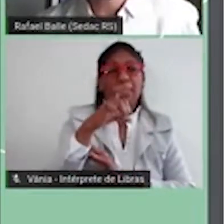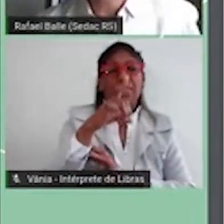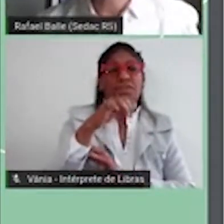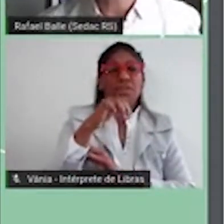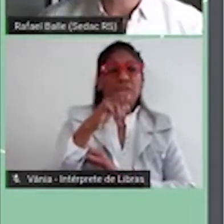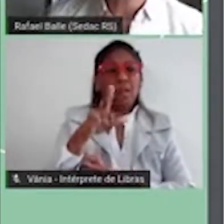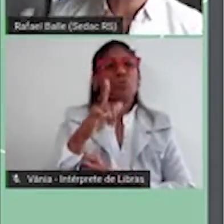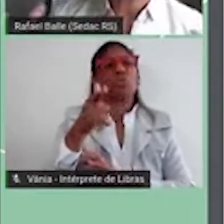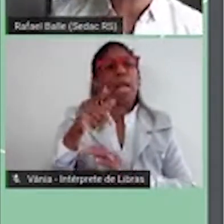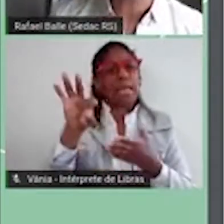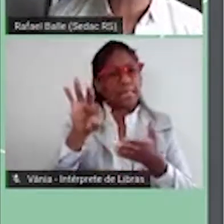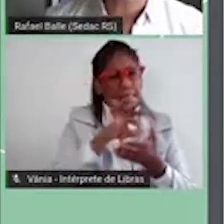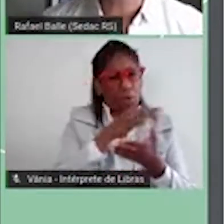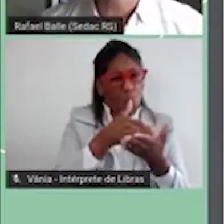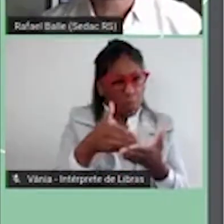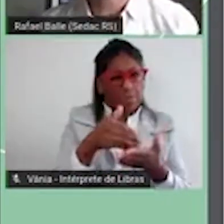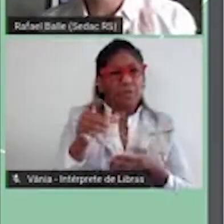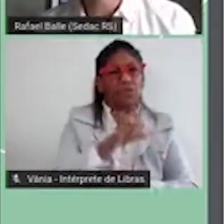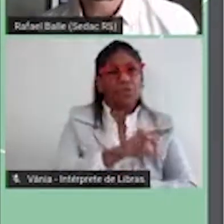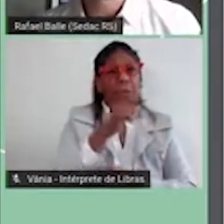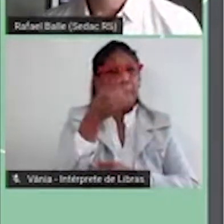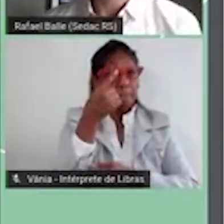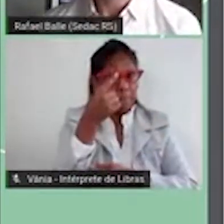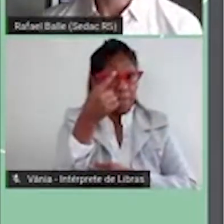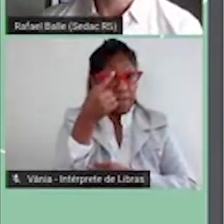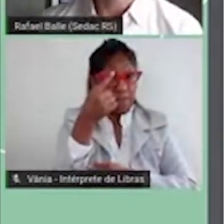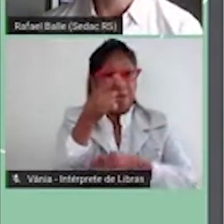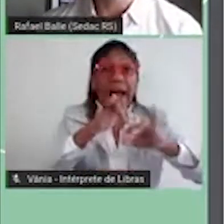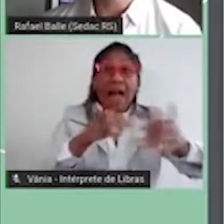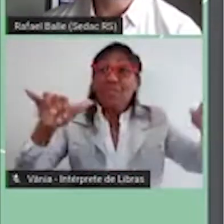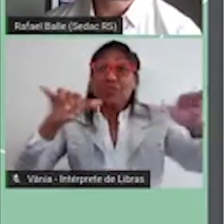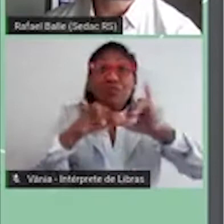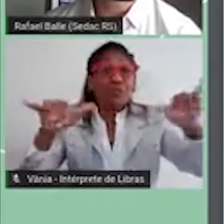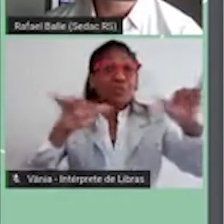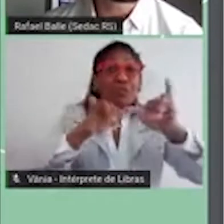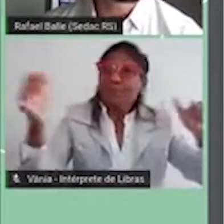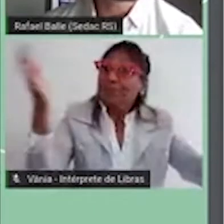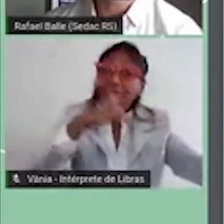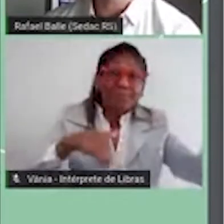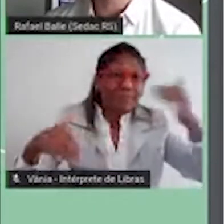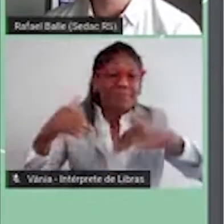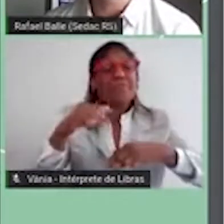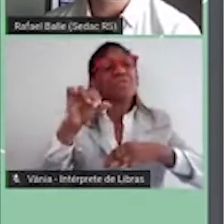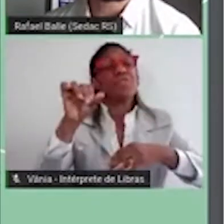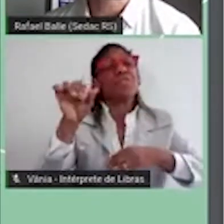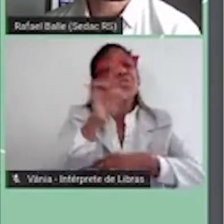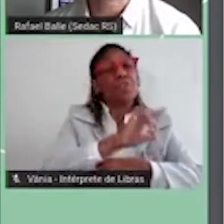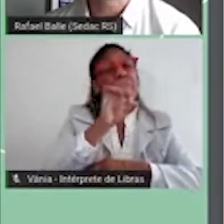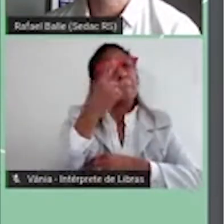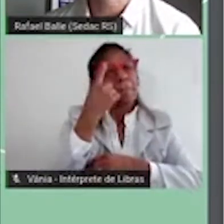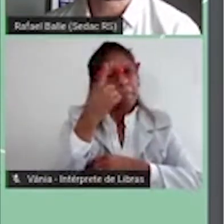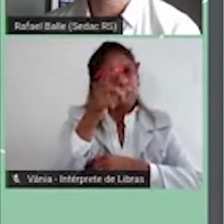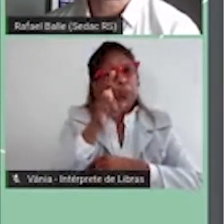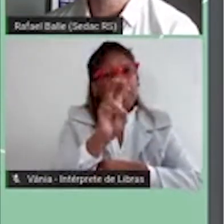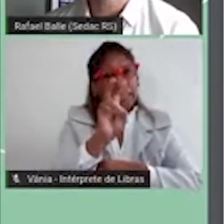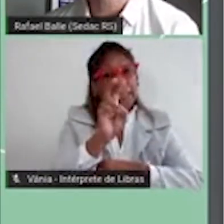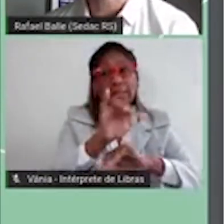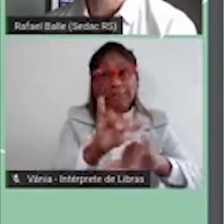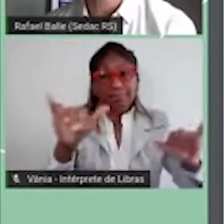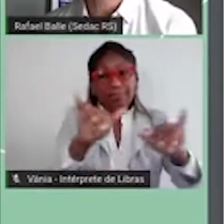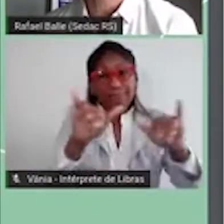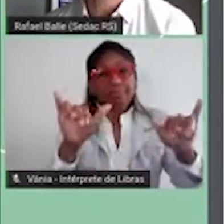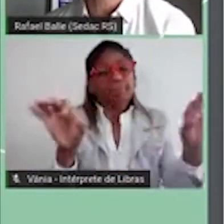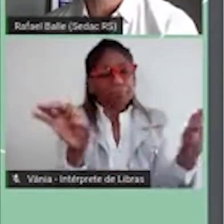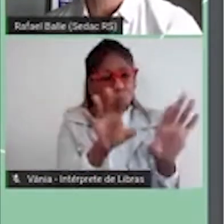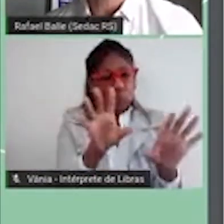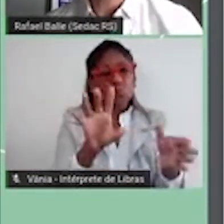no dia 1º. A gente está fazendo aqui hoje um anúncio. No dia 1º, agora, quinta-feira, já temos os editais em período de inscrição. Então, o